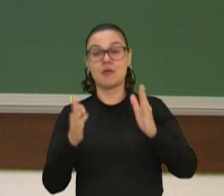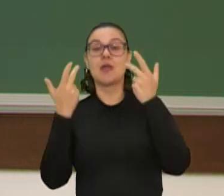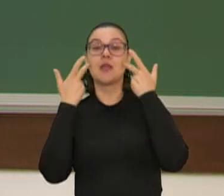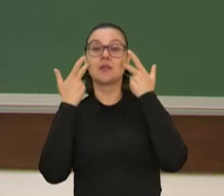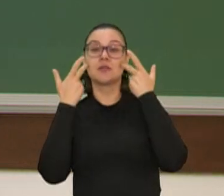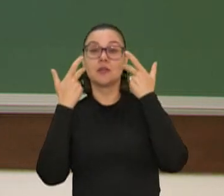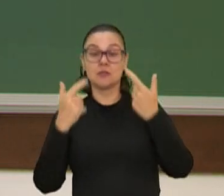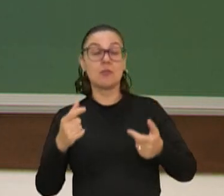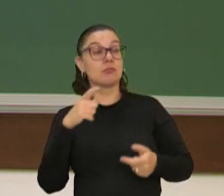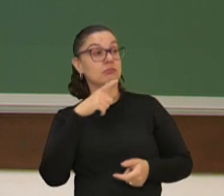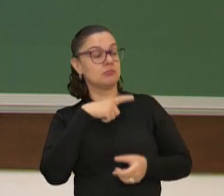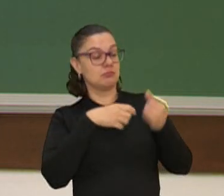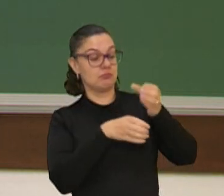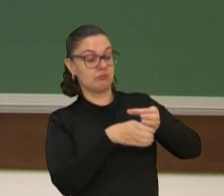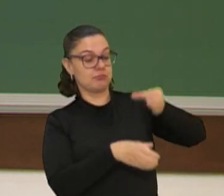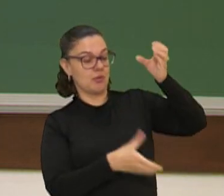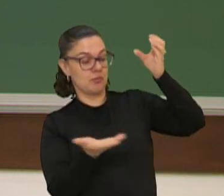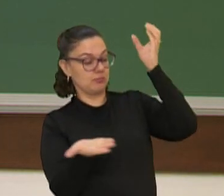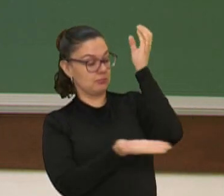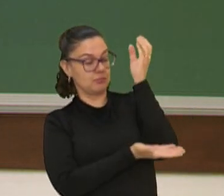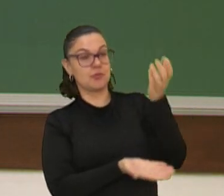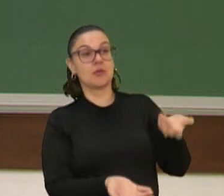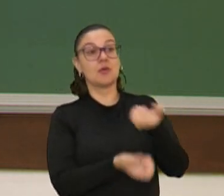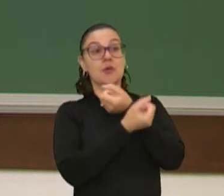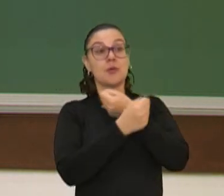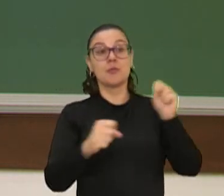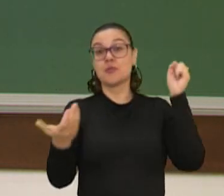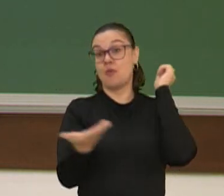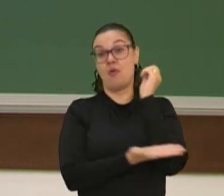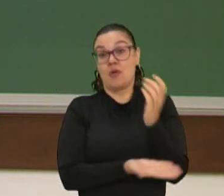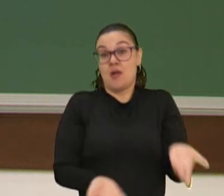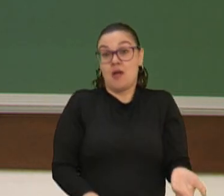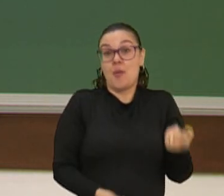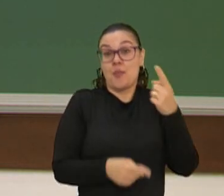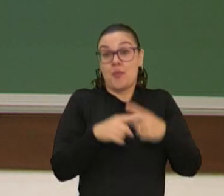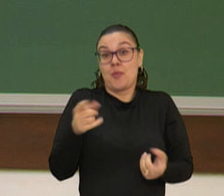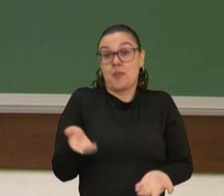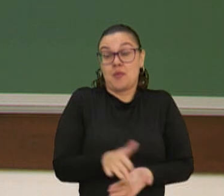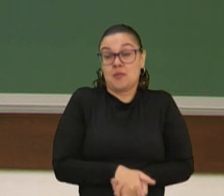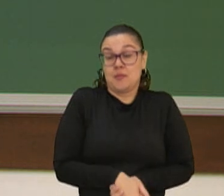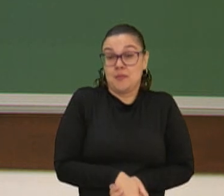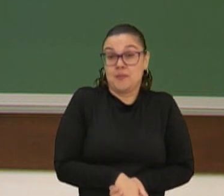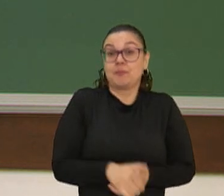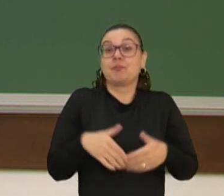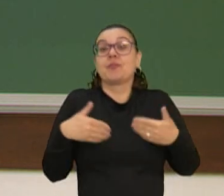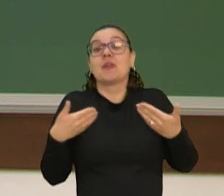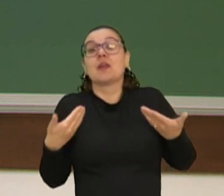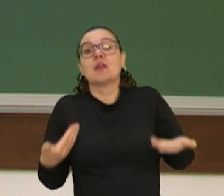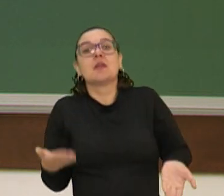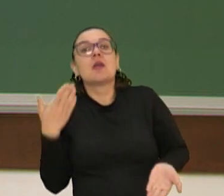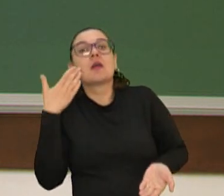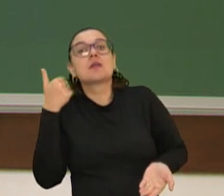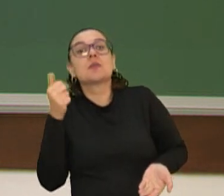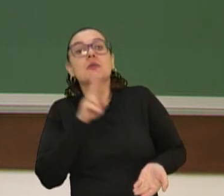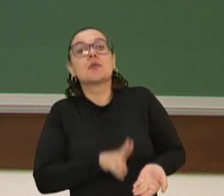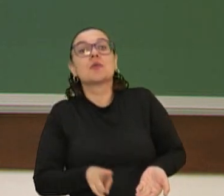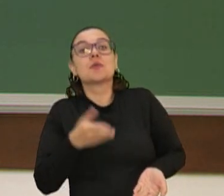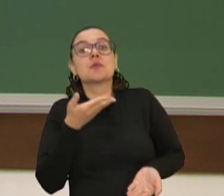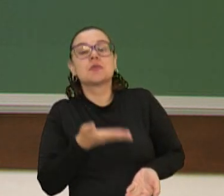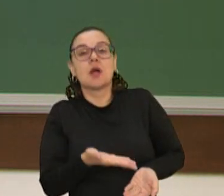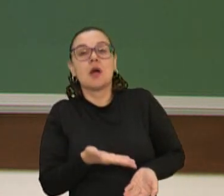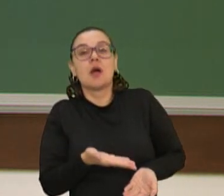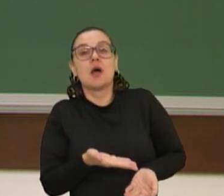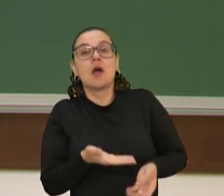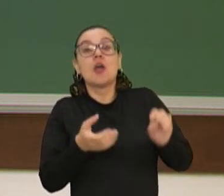na Serra do Mar, que vi palmitos cortados onde não podia ninguém cortar nada. E daí? Qual a sabedoria nisso? Quando que